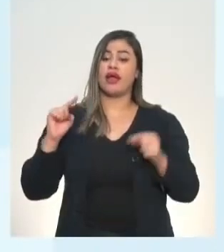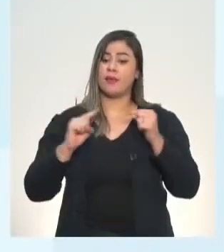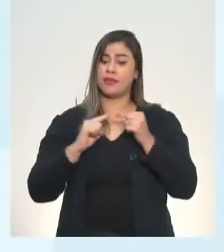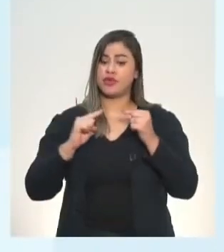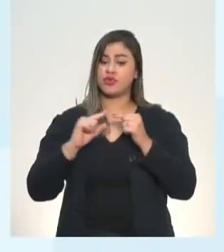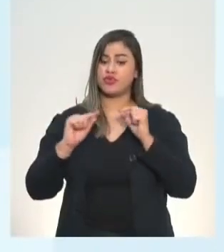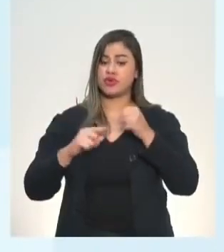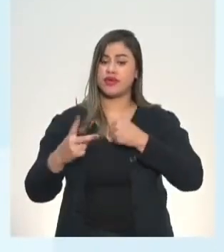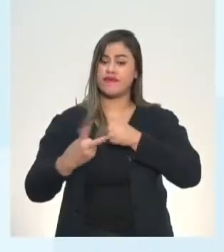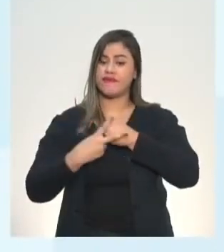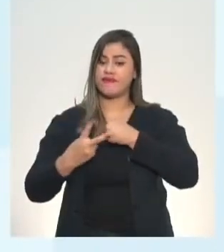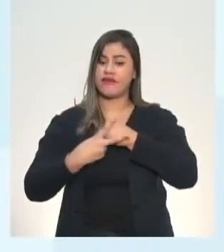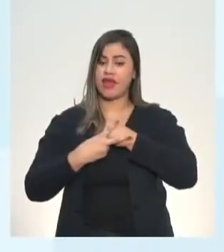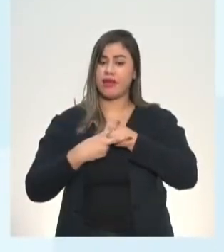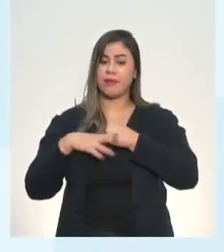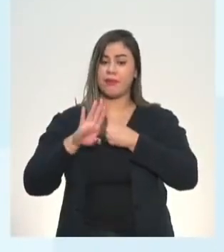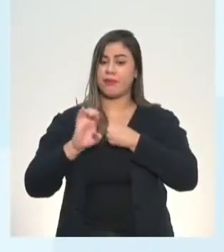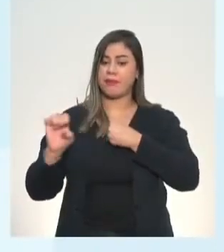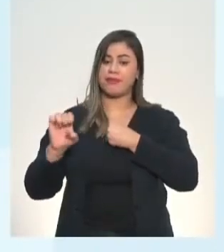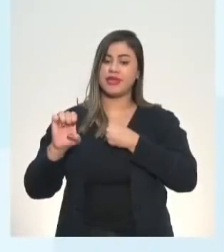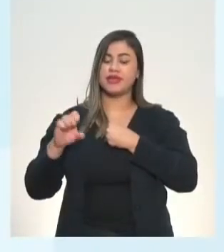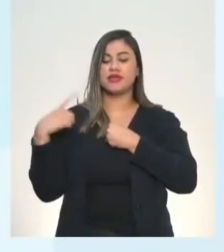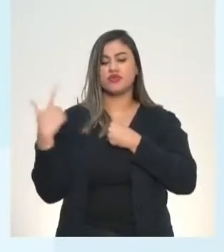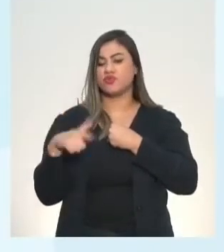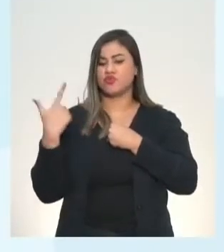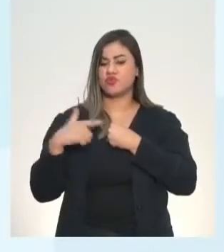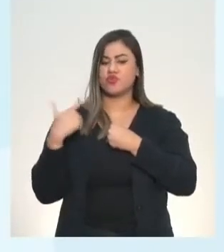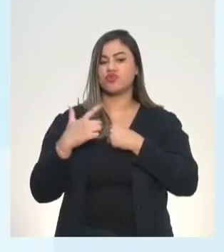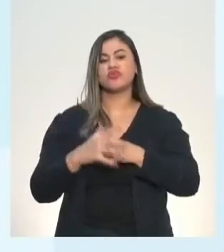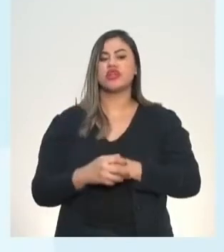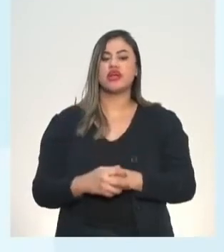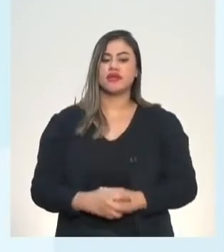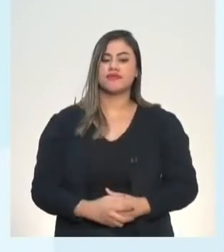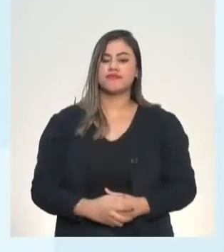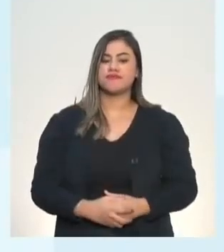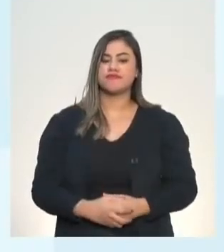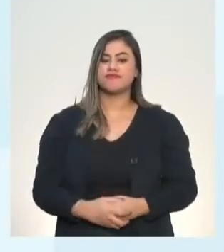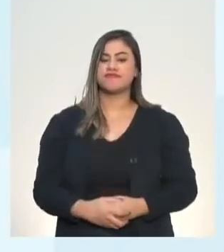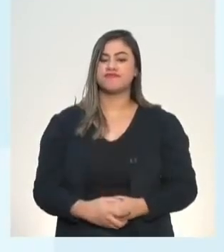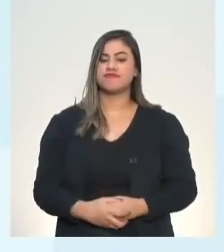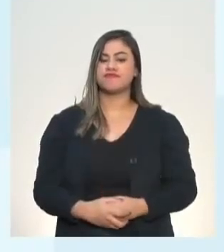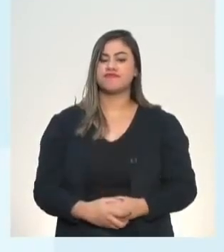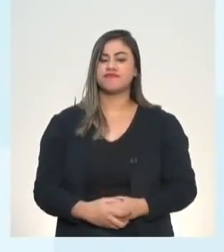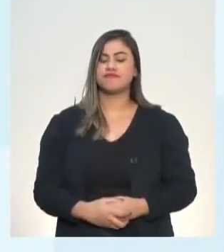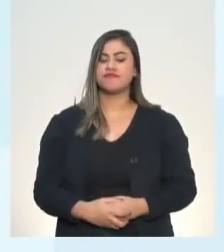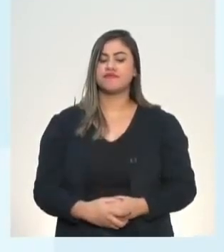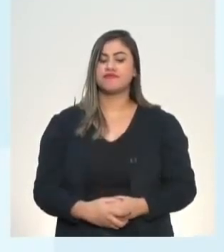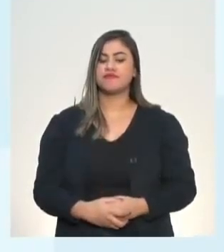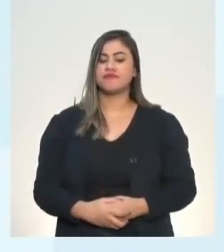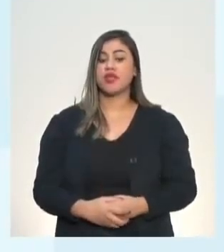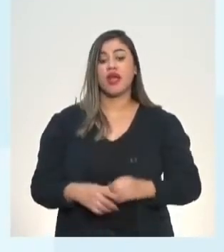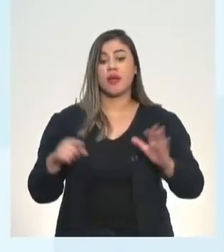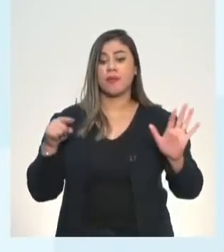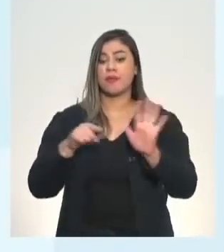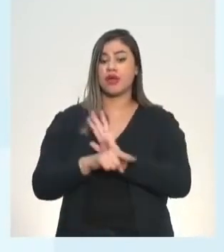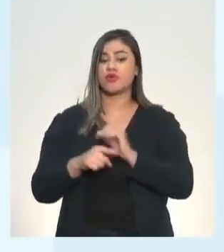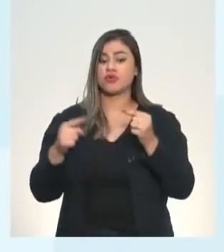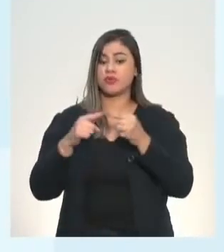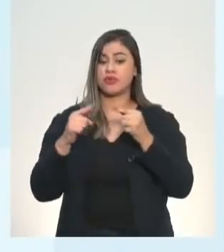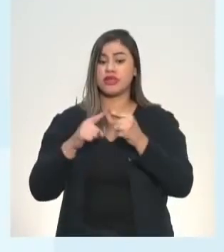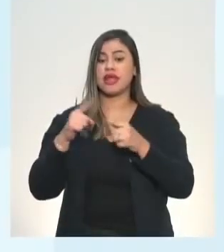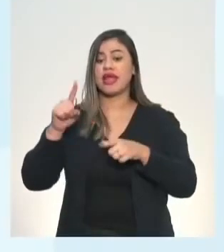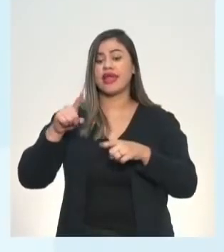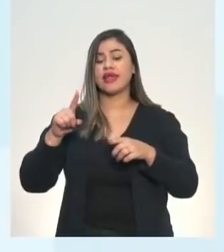verbo be, né? Então, a mesma coisa na outra pergunta. What instruments did he play? Que instrumentos ele tocou? Ele